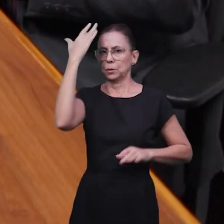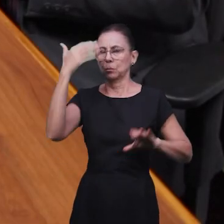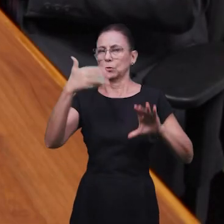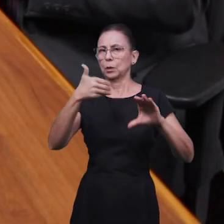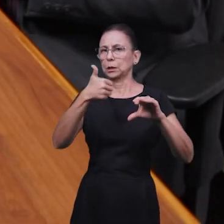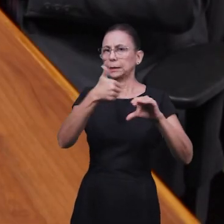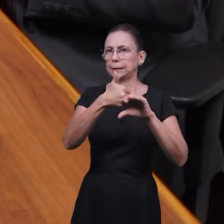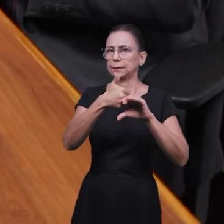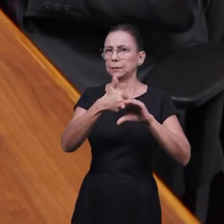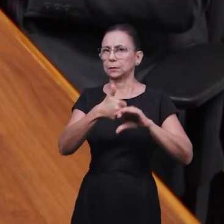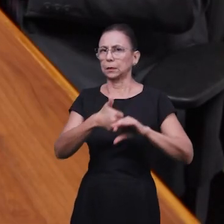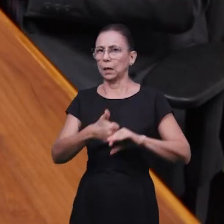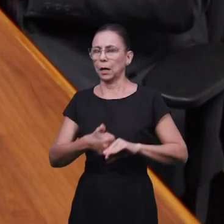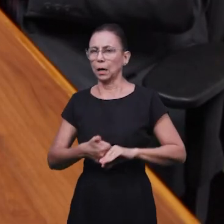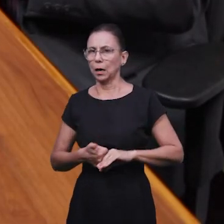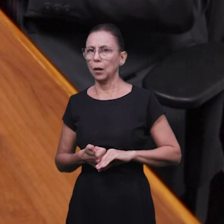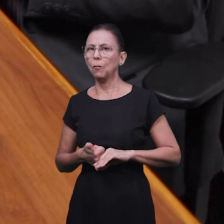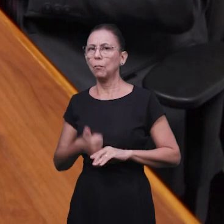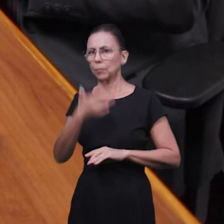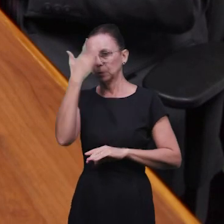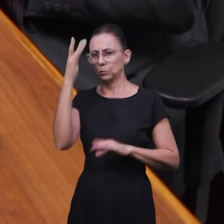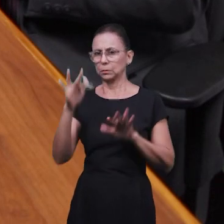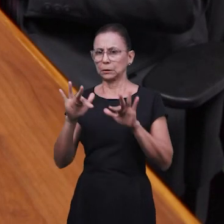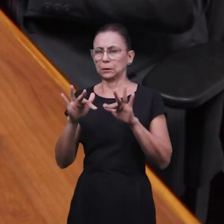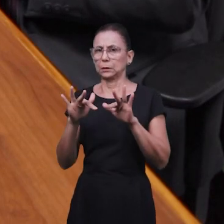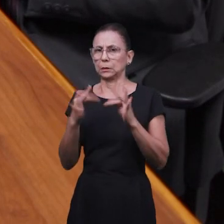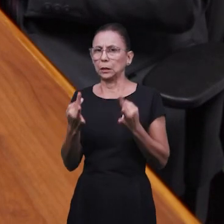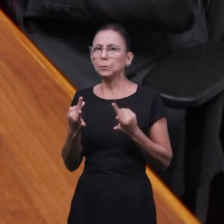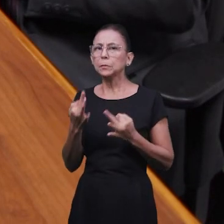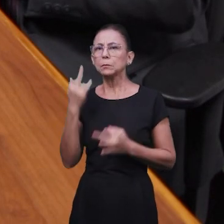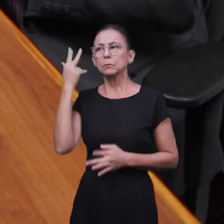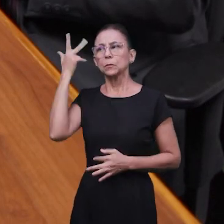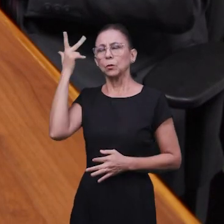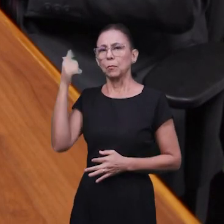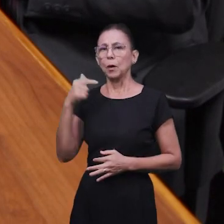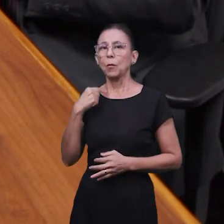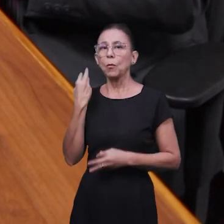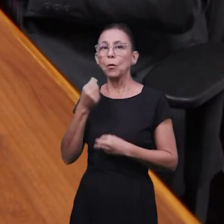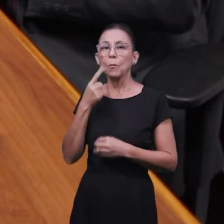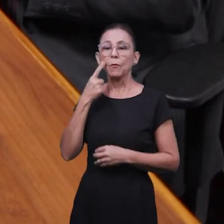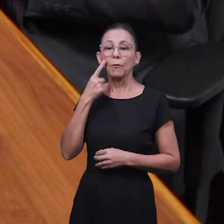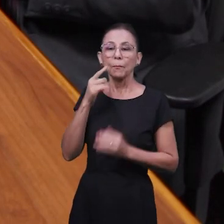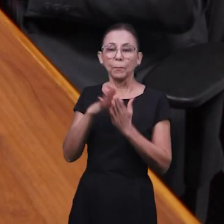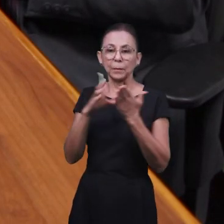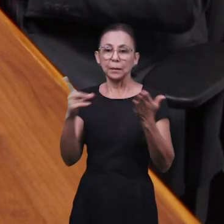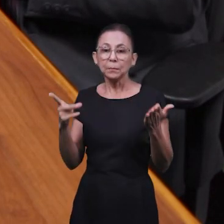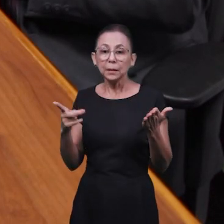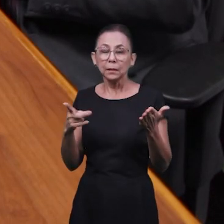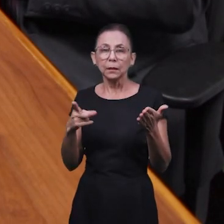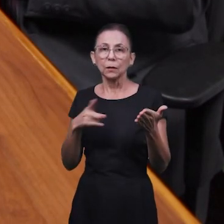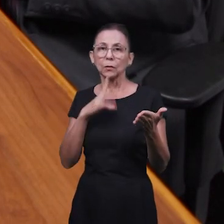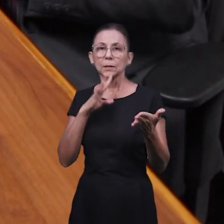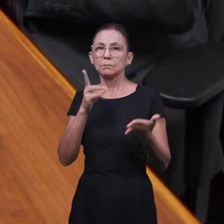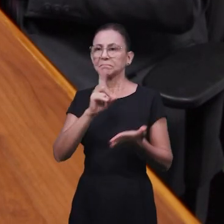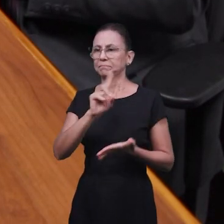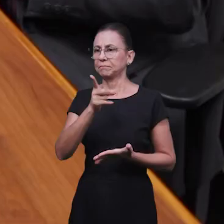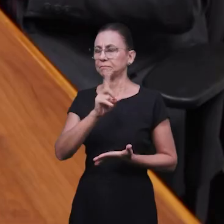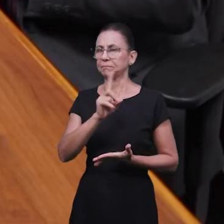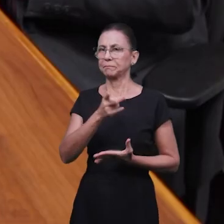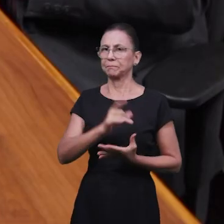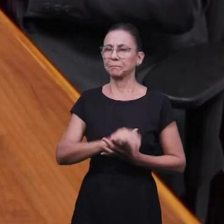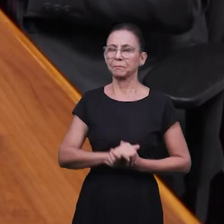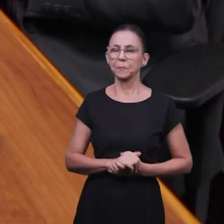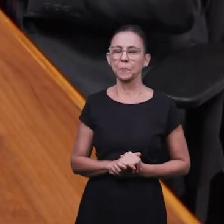né, comum, ter acesso à Bíblia. Mas Lutero, ele lendo a Bíblia, inclusive